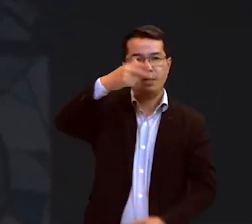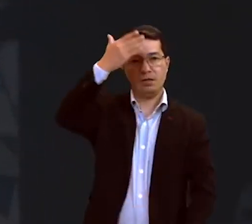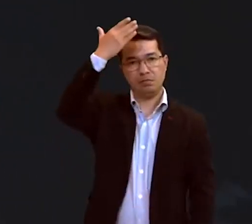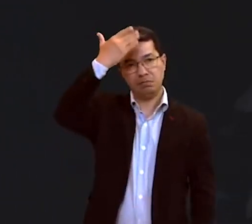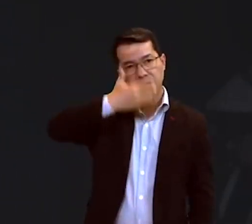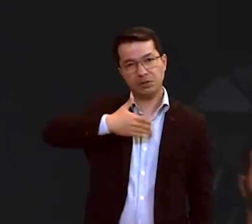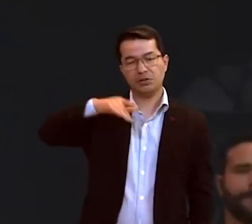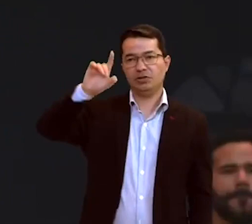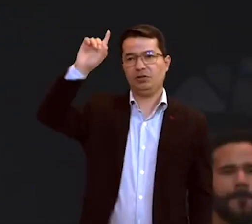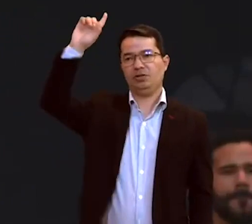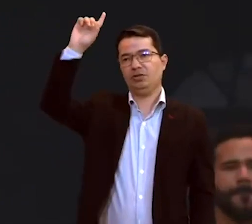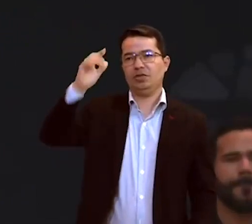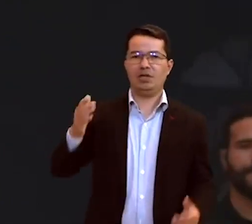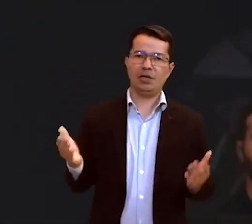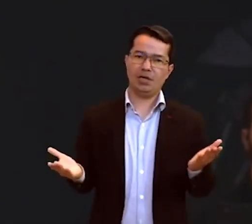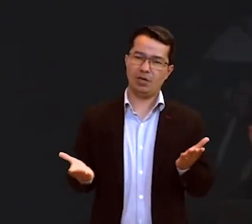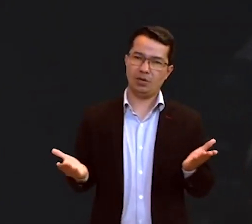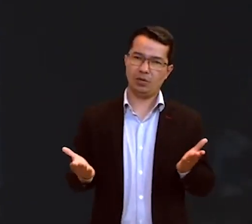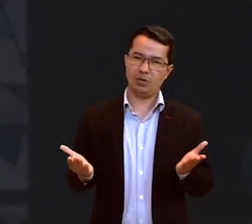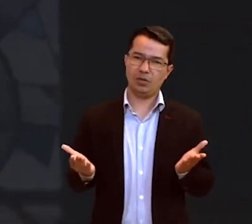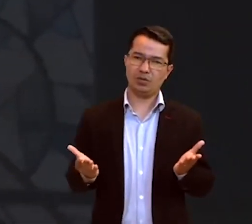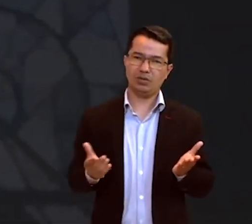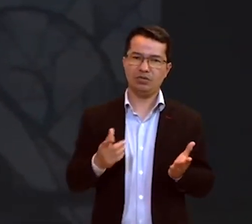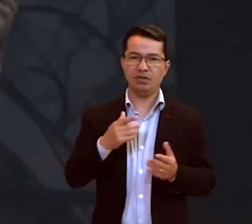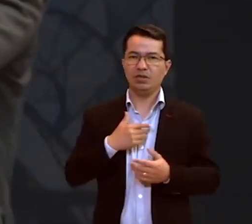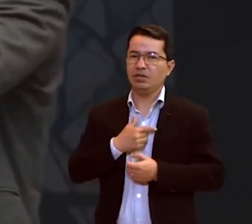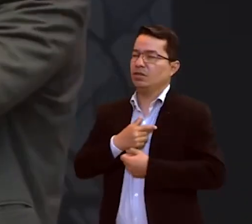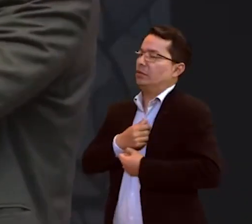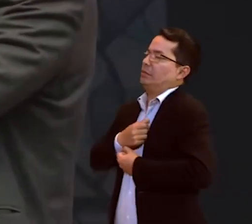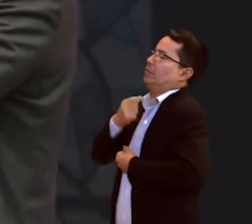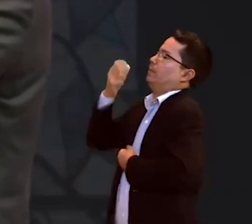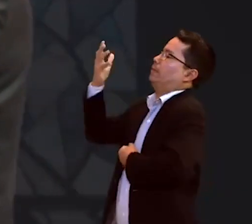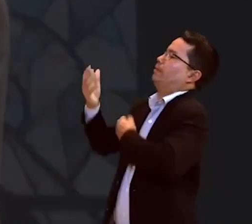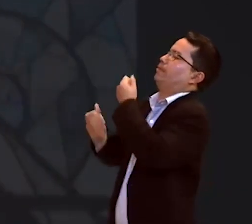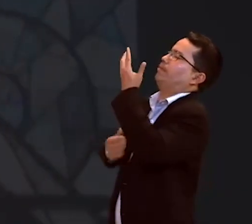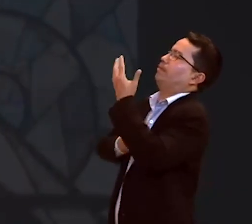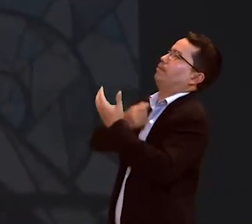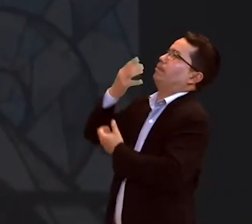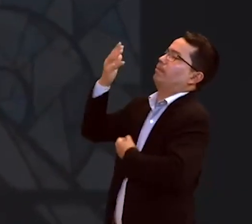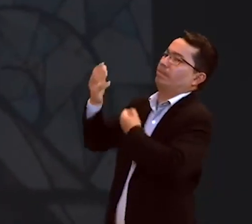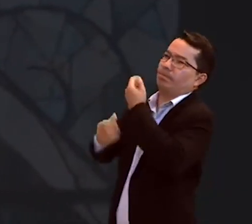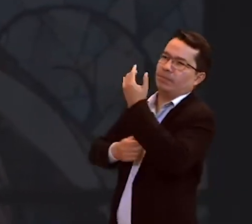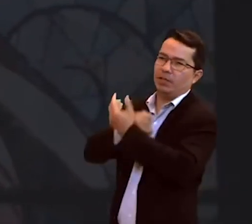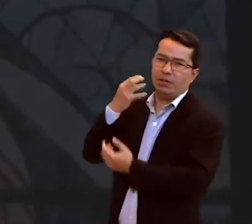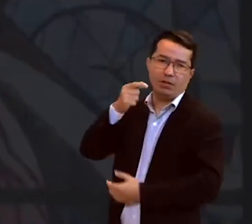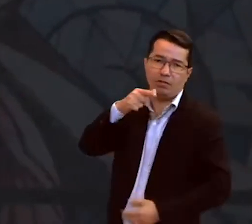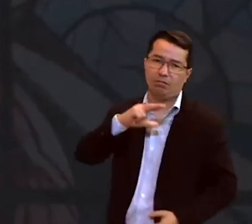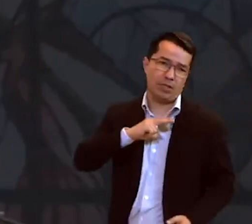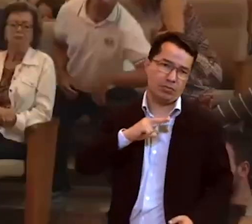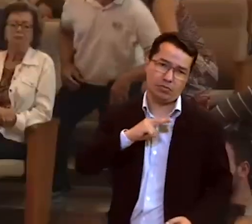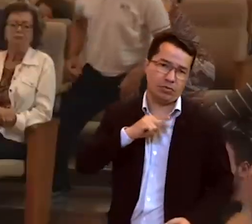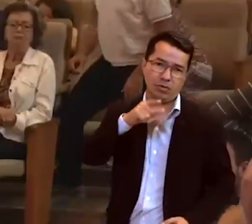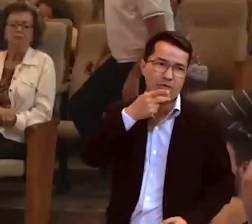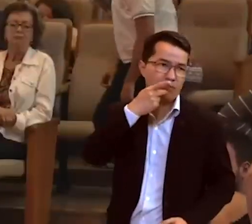tuas questões. Mas, pastor, mas eu não sei nem como falar direito com Deus. Você vai falar do teu jeito. Fala, Deus, está difícil.